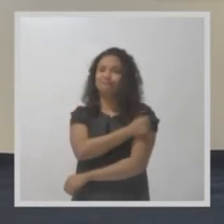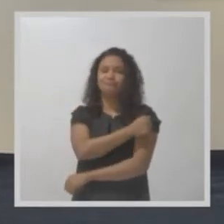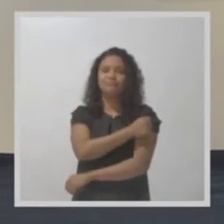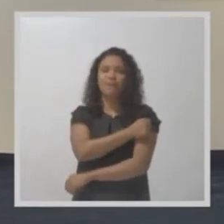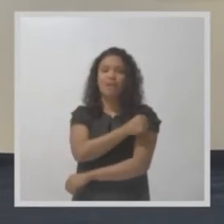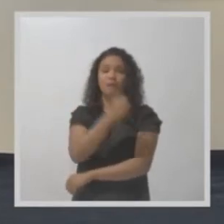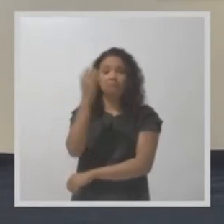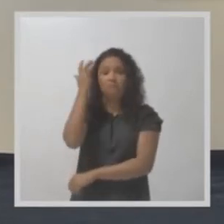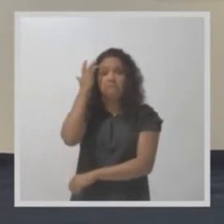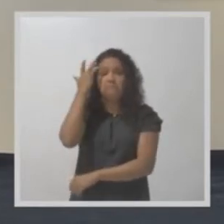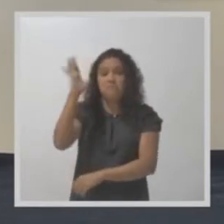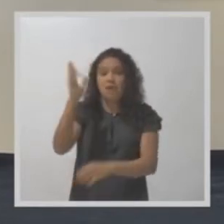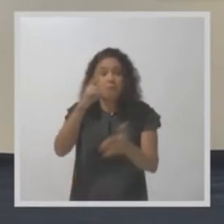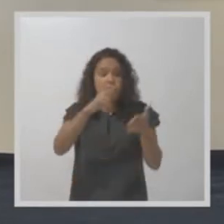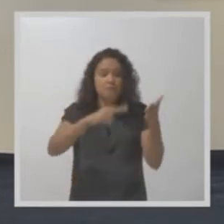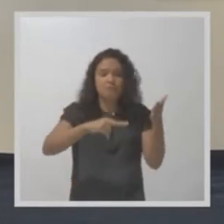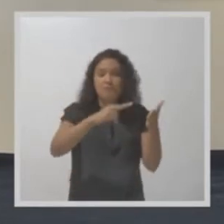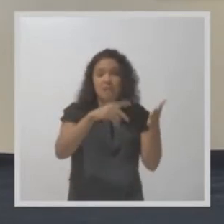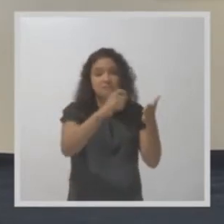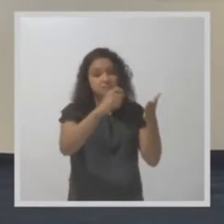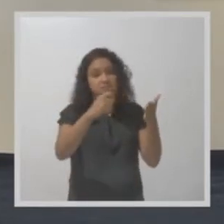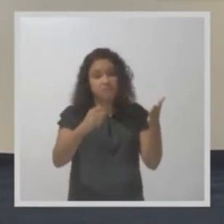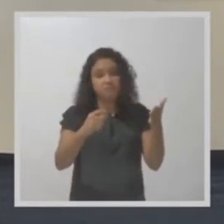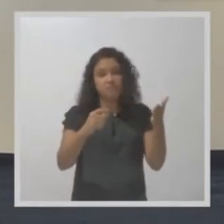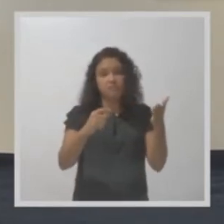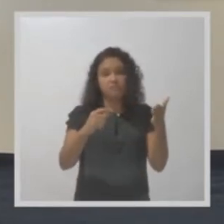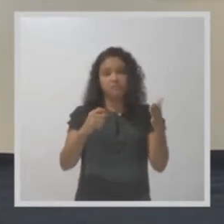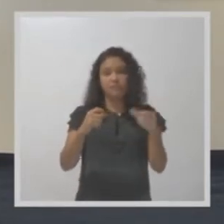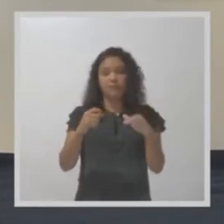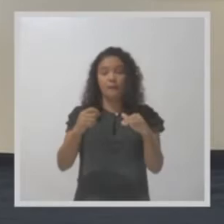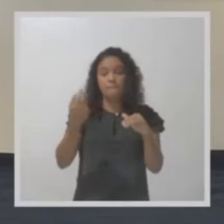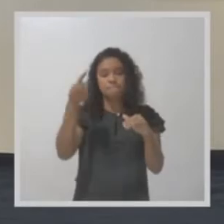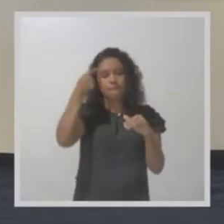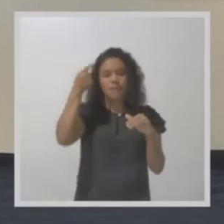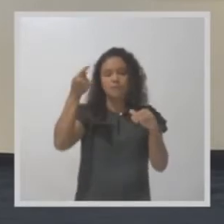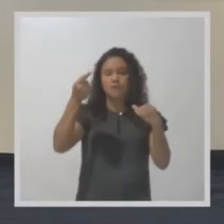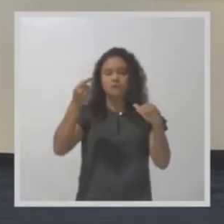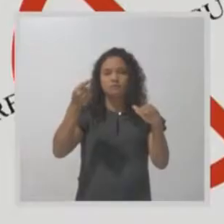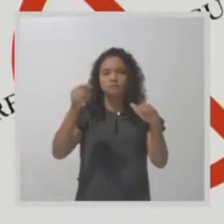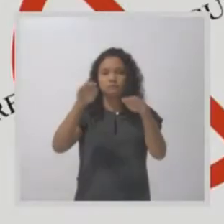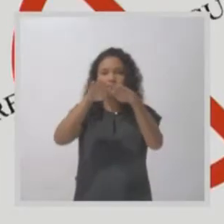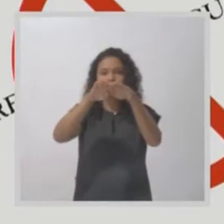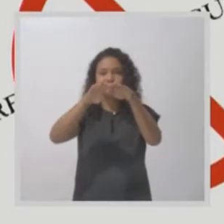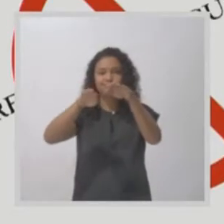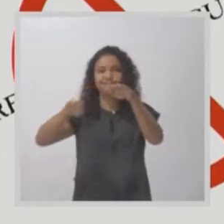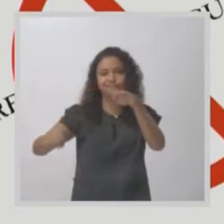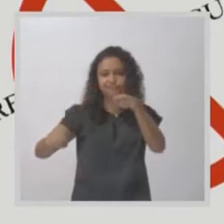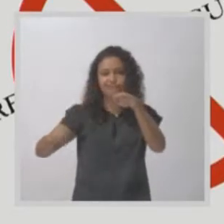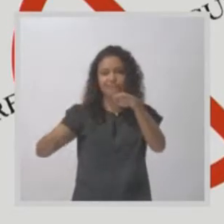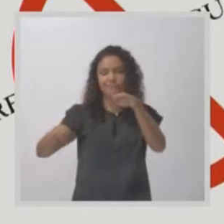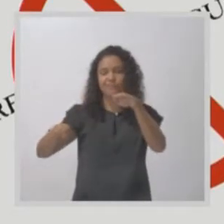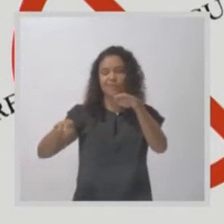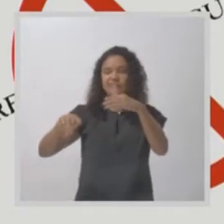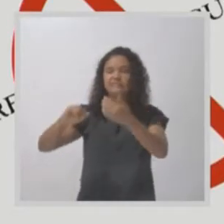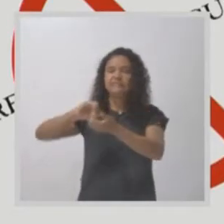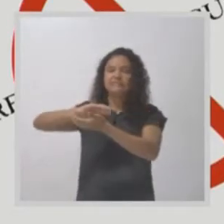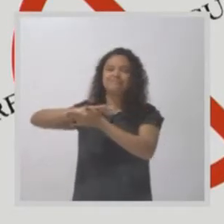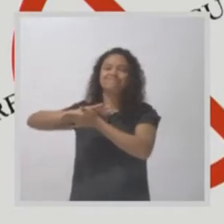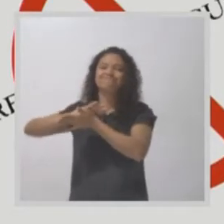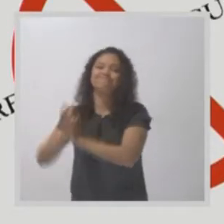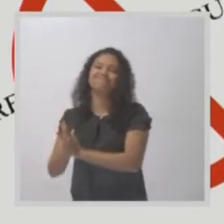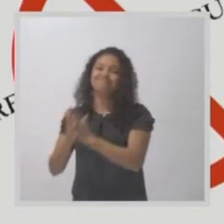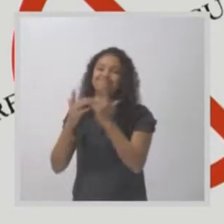menos prestigiadas. Por isso, frequentemente, aqueles que as falam são vítimas de preconceito